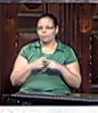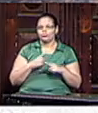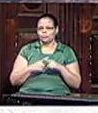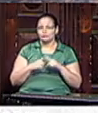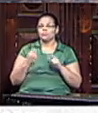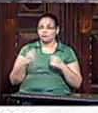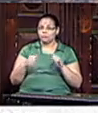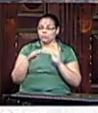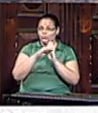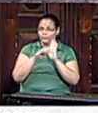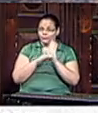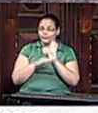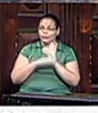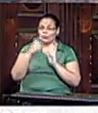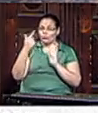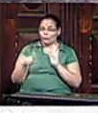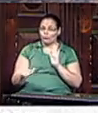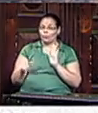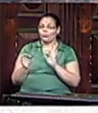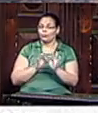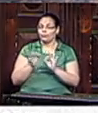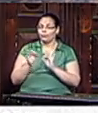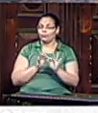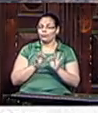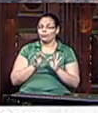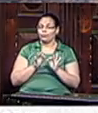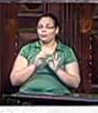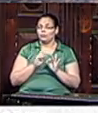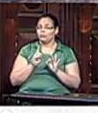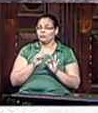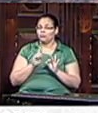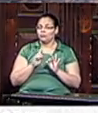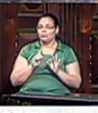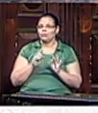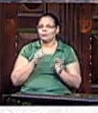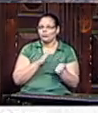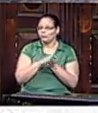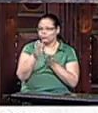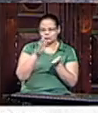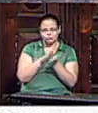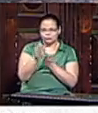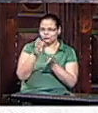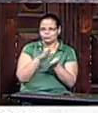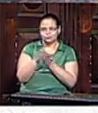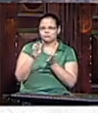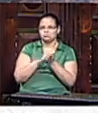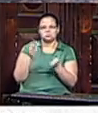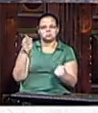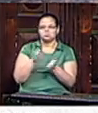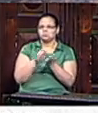pauta. E outro projeto que solicito, que não foi sequer publicado,